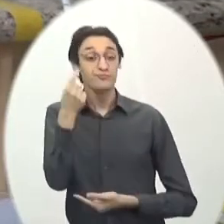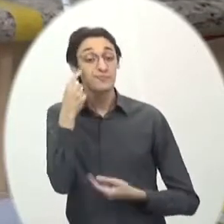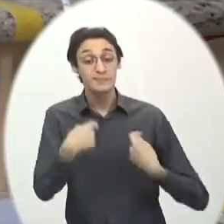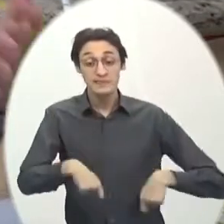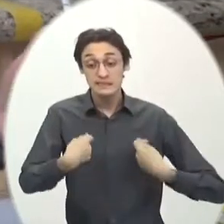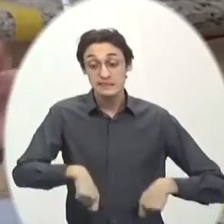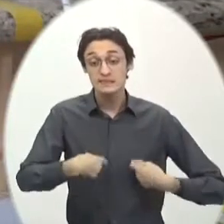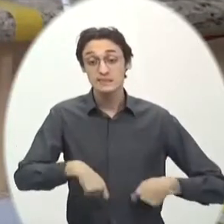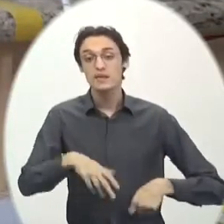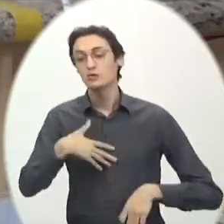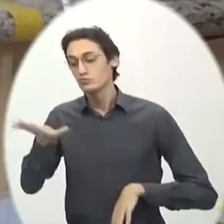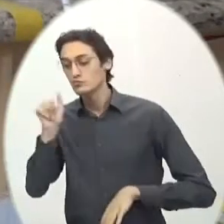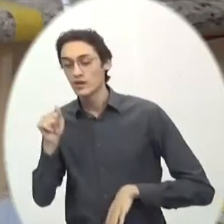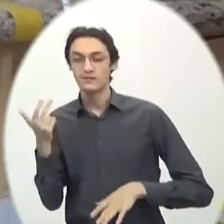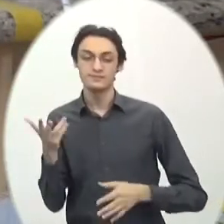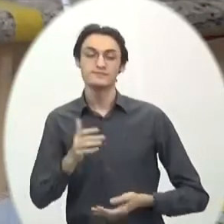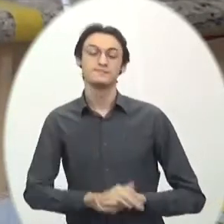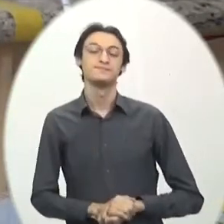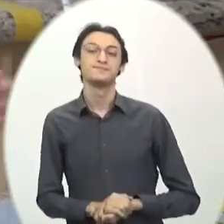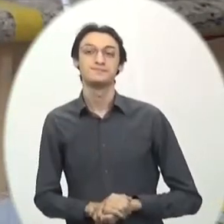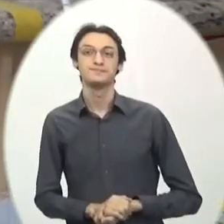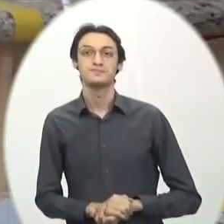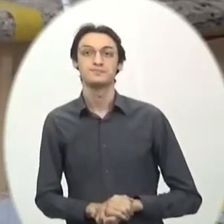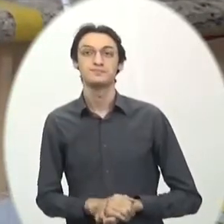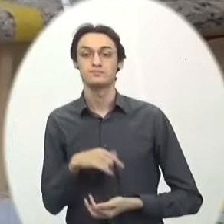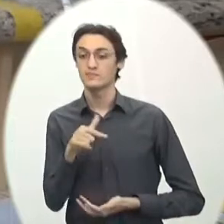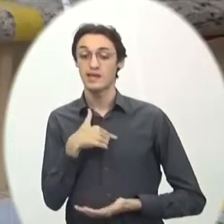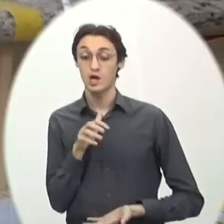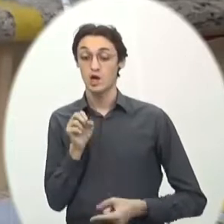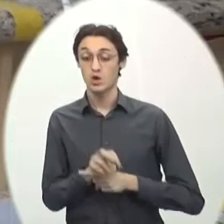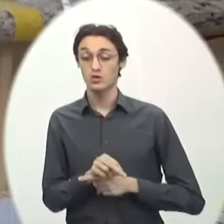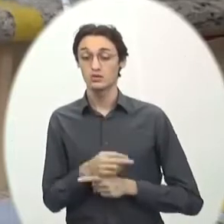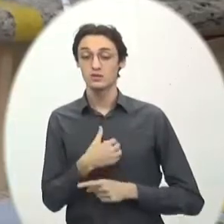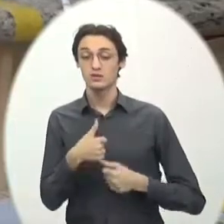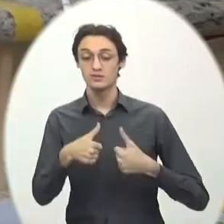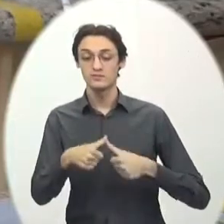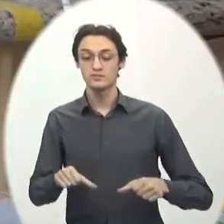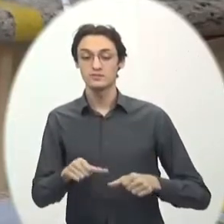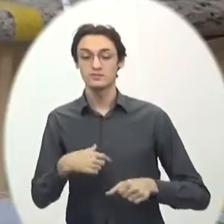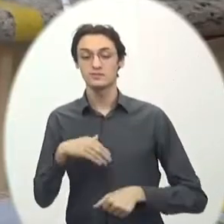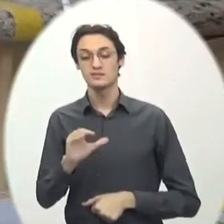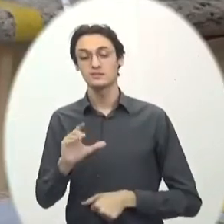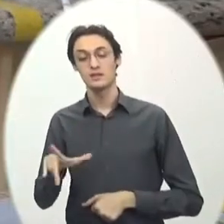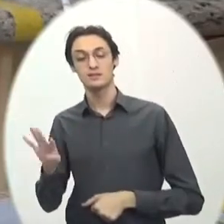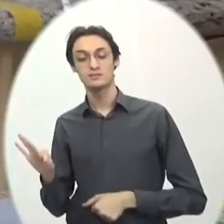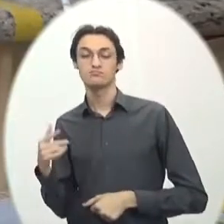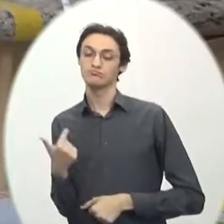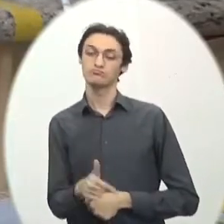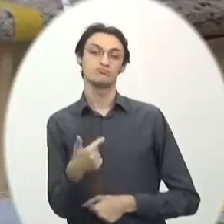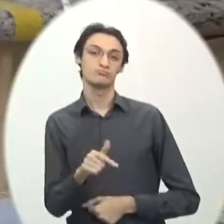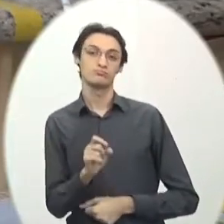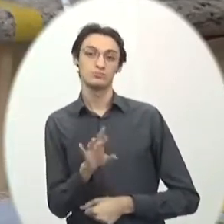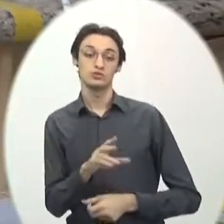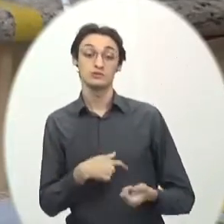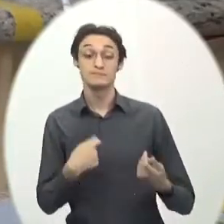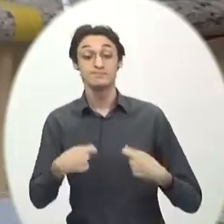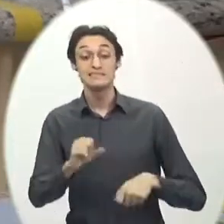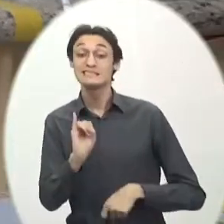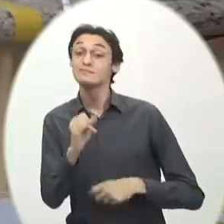chamava, eu chamava um condutor. Não tinha ninguém contratado de forma fixa, nem CLT. Era por plantão e por necessidade.